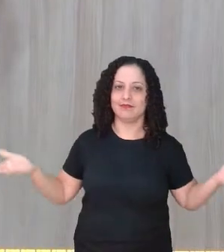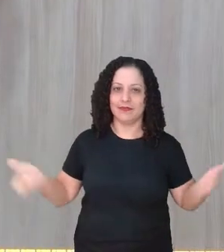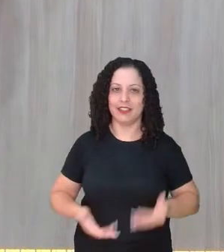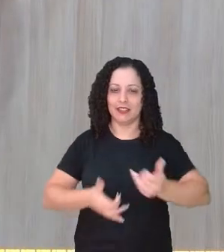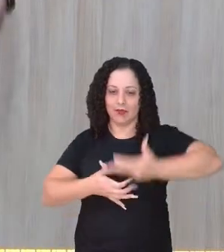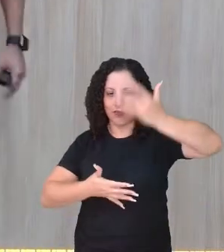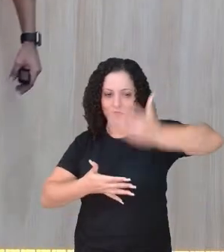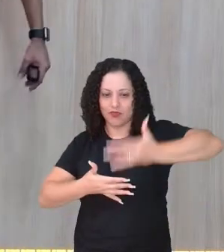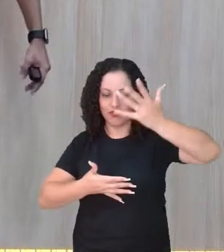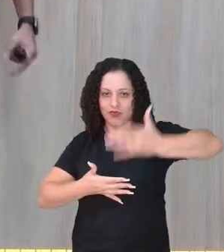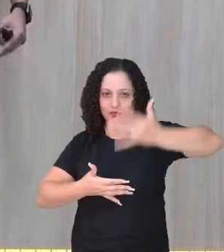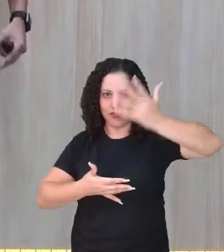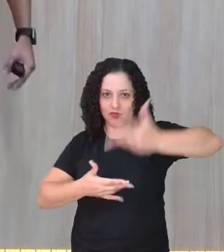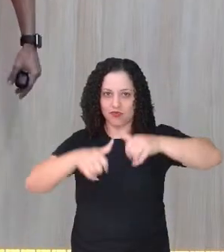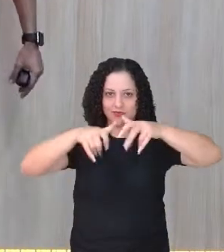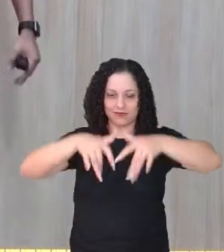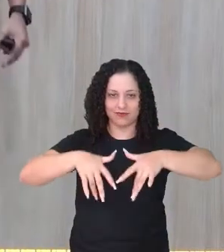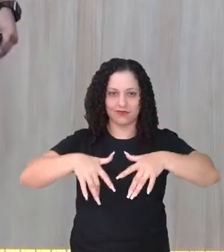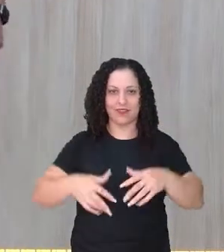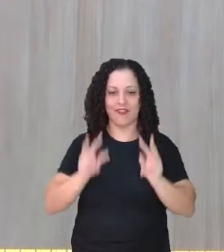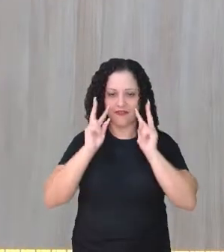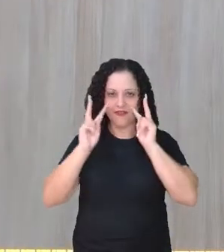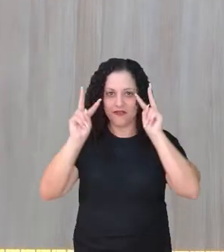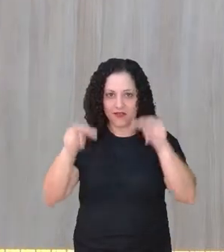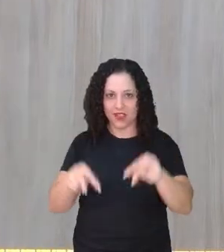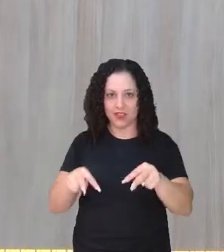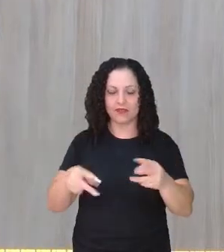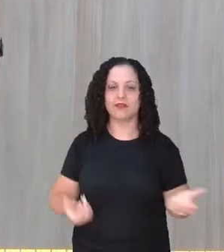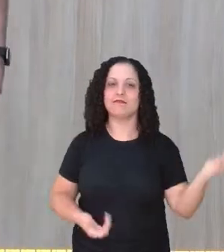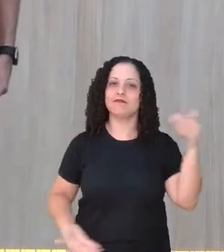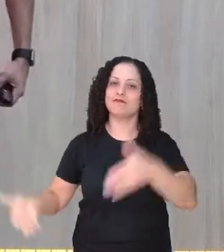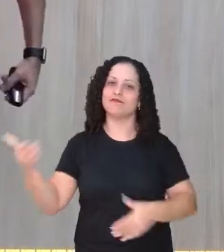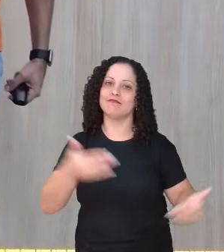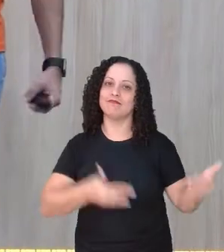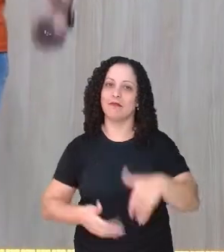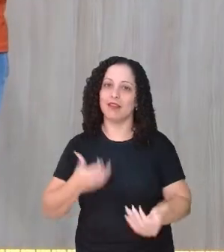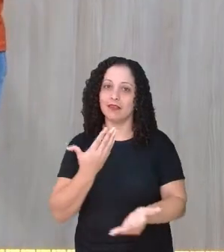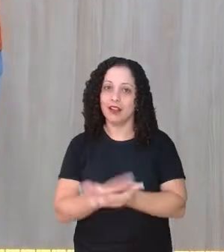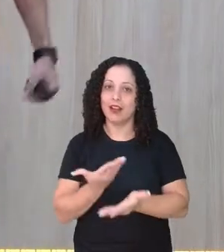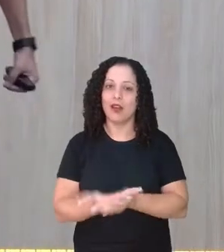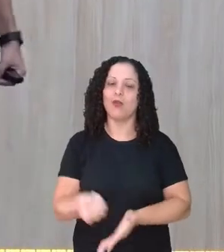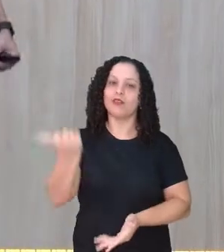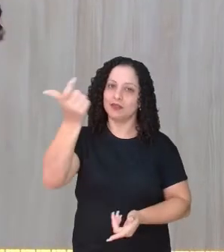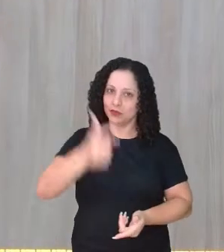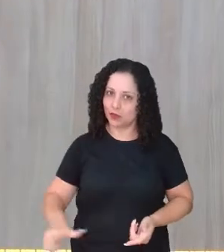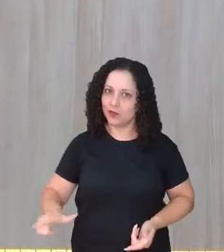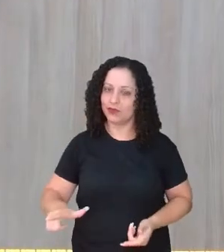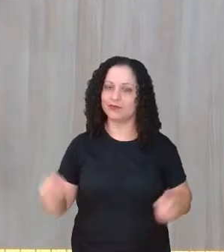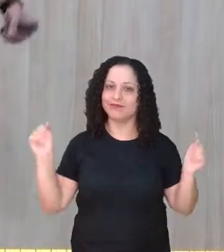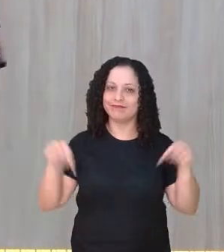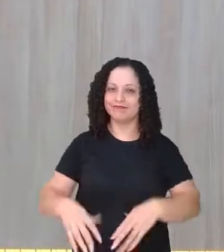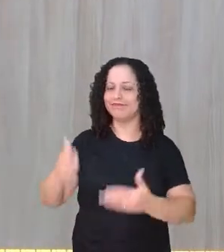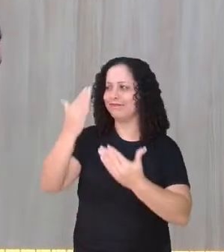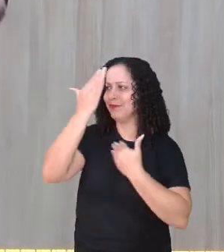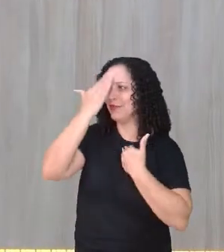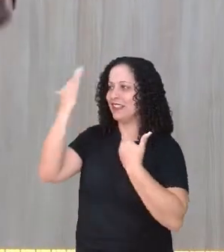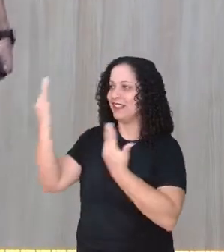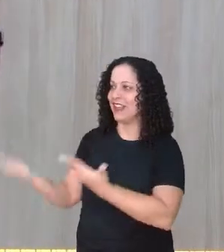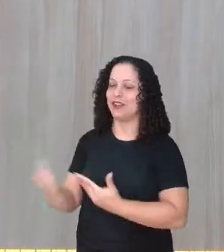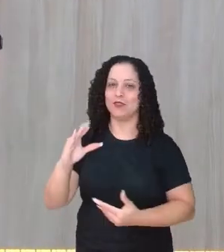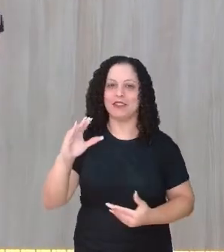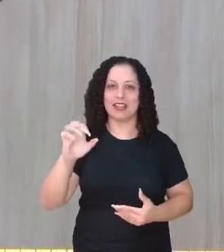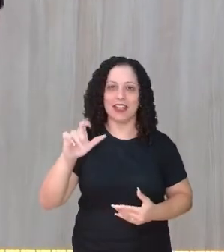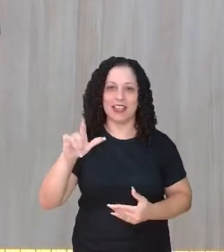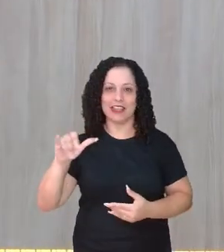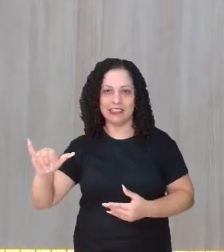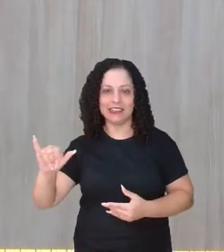chat e vai participar aqui da nossa aula mais uma vez. Mais uma vez, Celine, muito obrigado por você